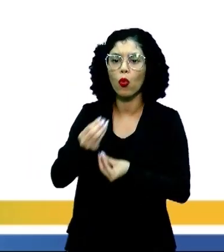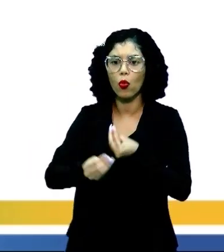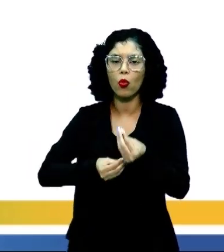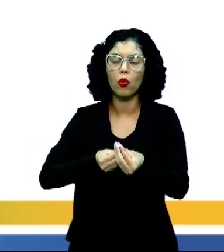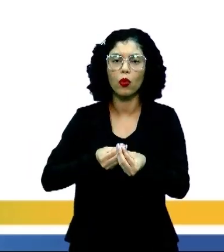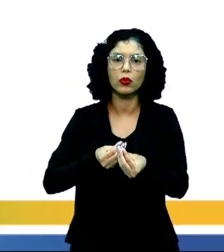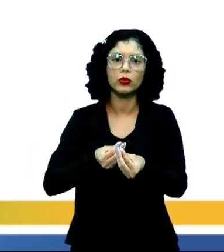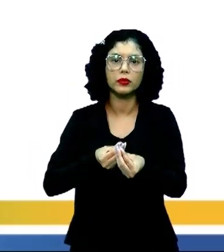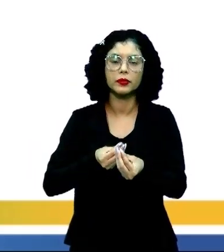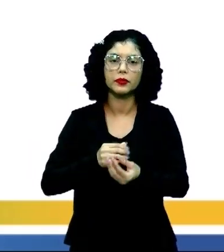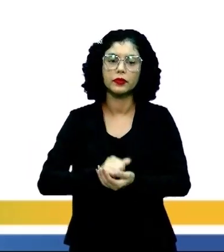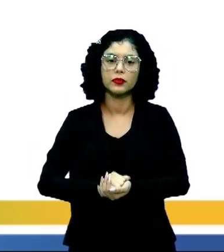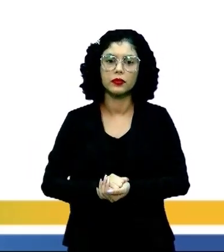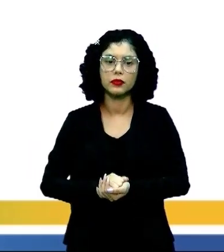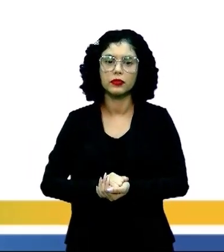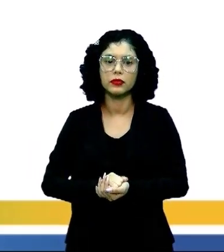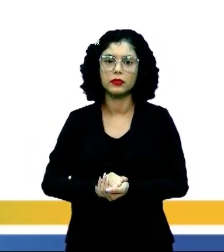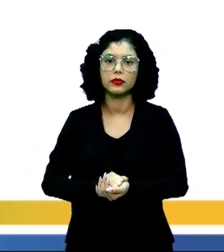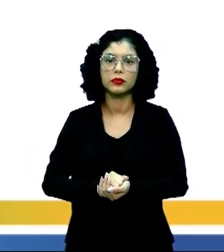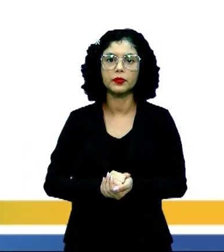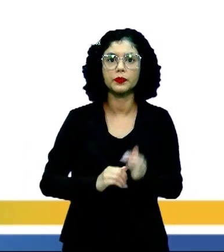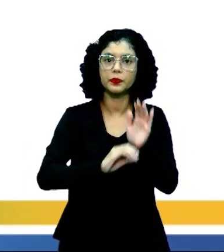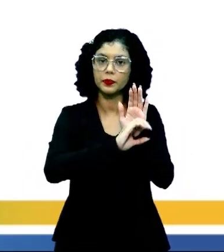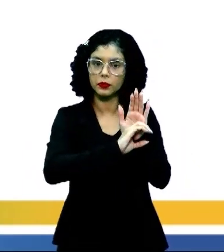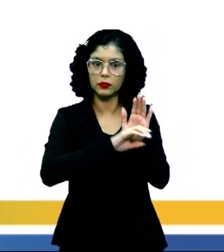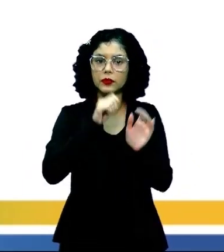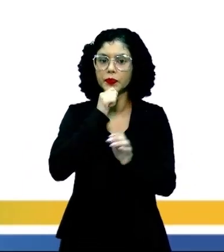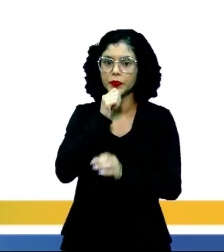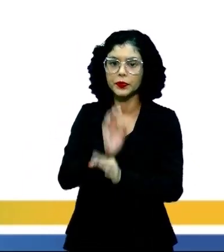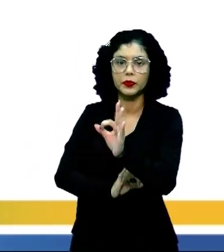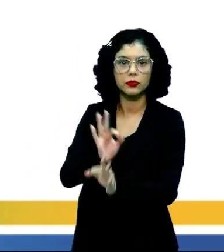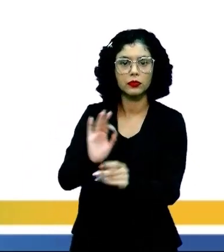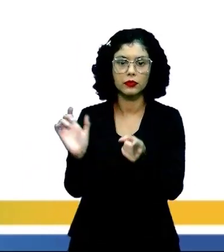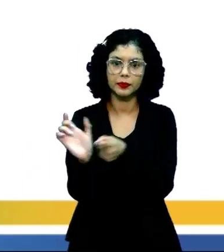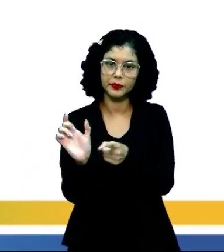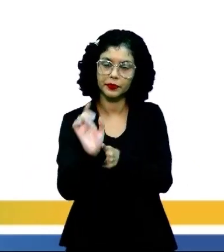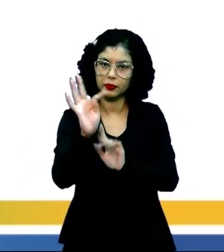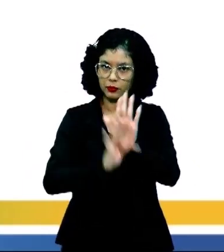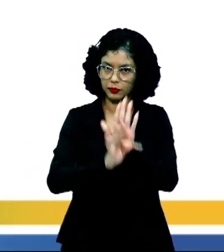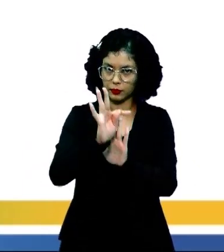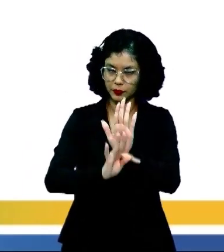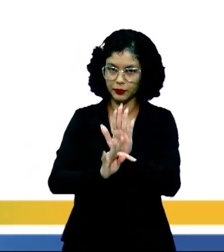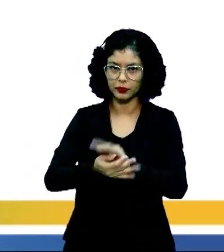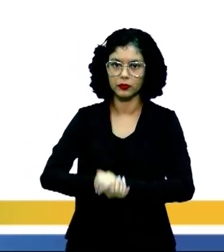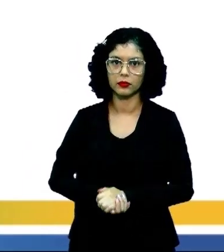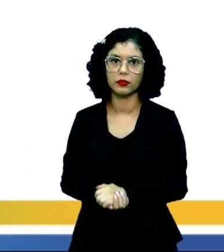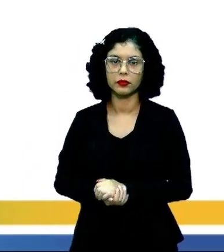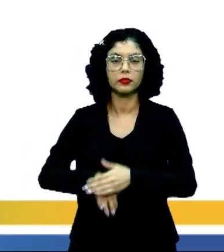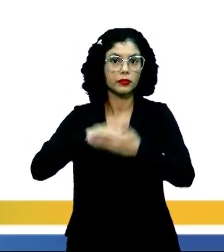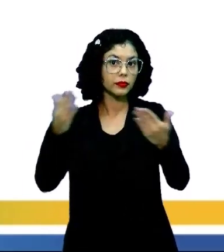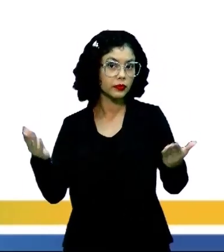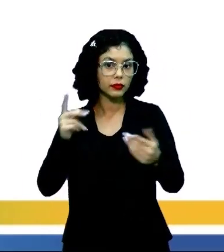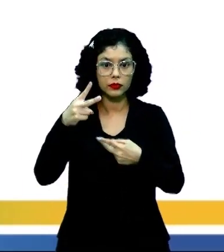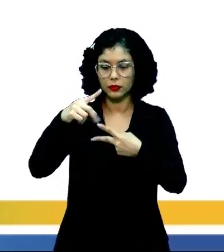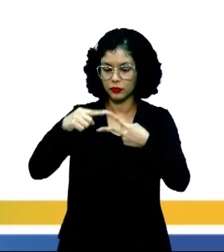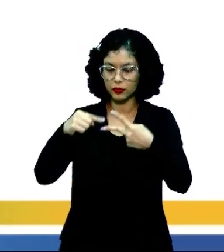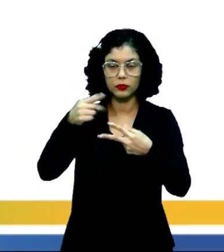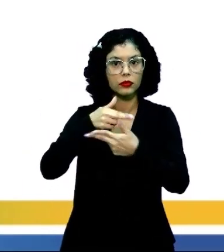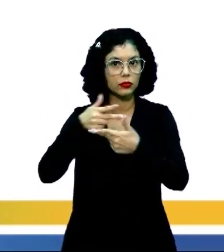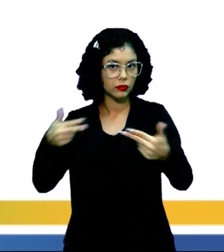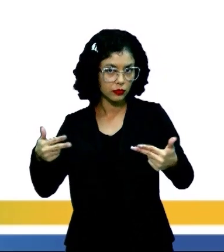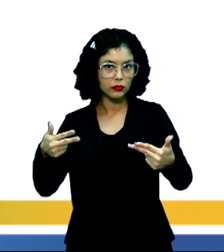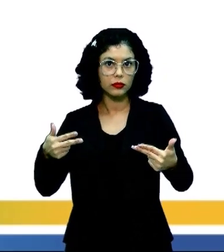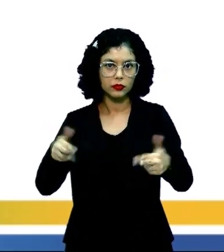como o código organiza as palavras no texto. Então, são duas